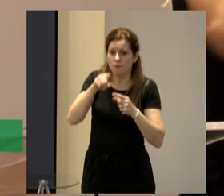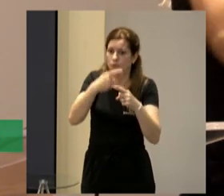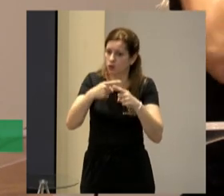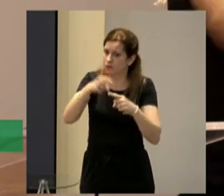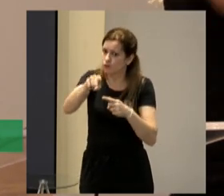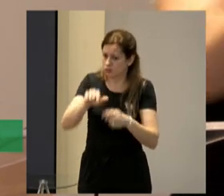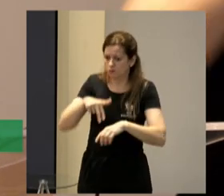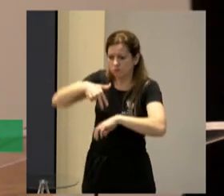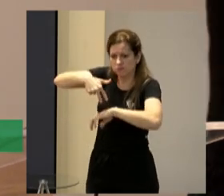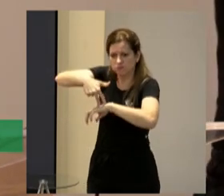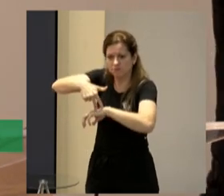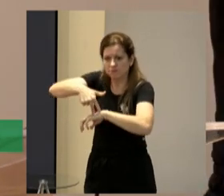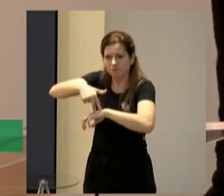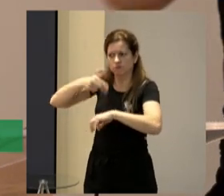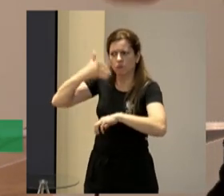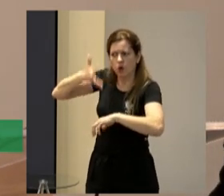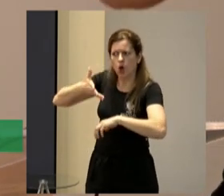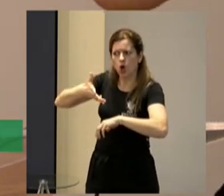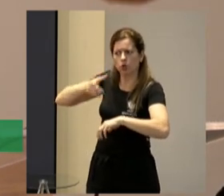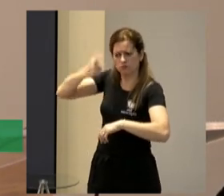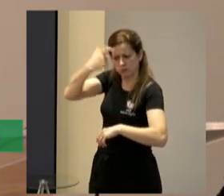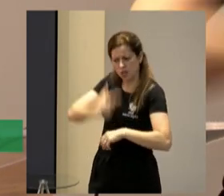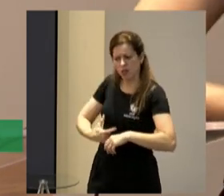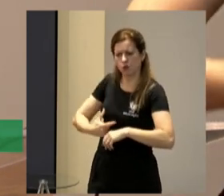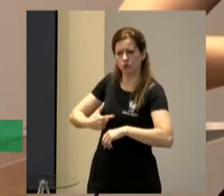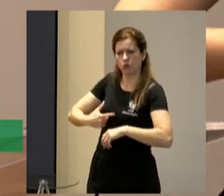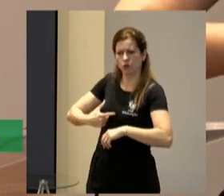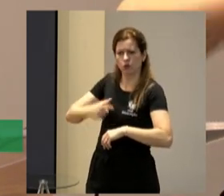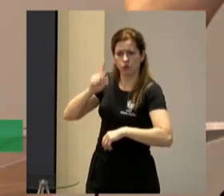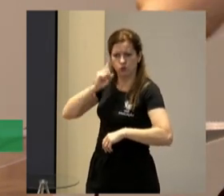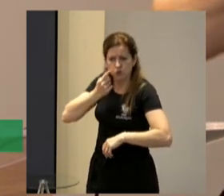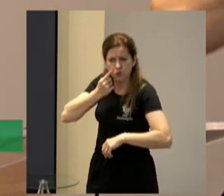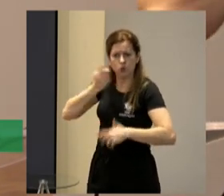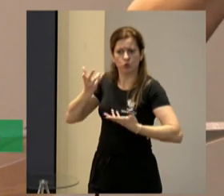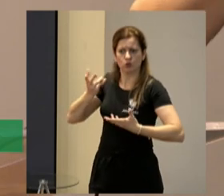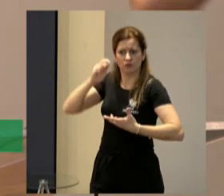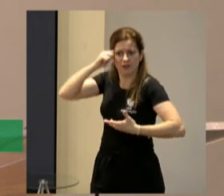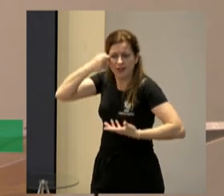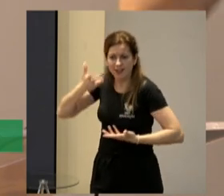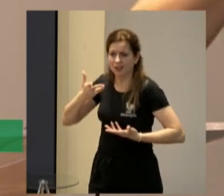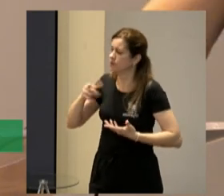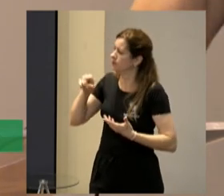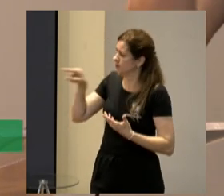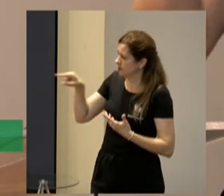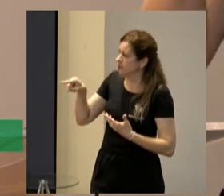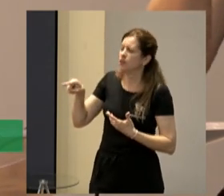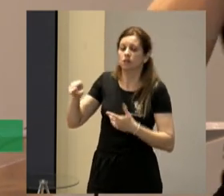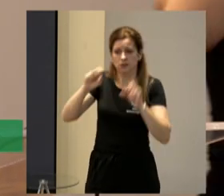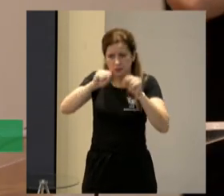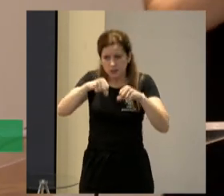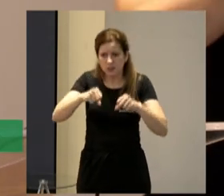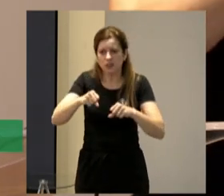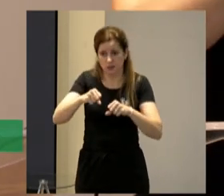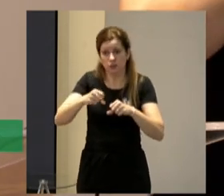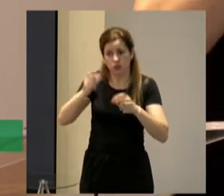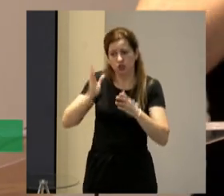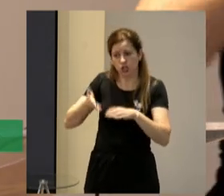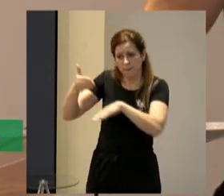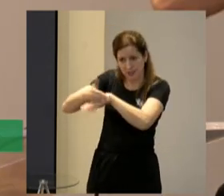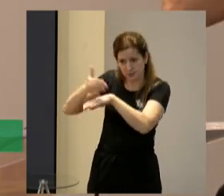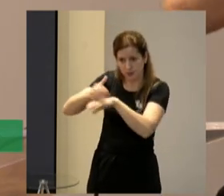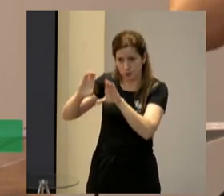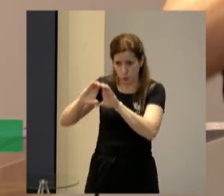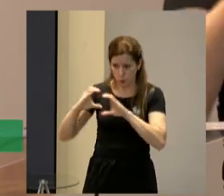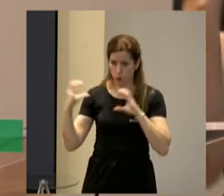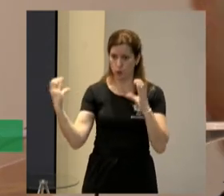pessoas. Eu conheci um coletivo de estudantes surdos no COPENE, negros e surdos, no COPENE, no Congresso